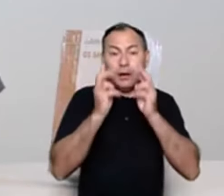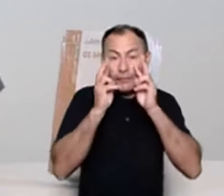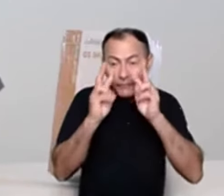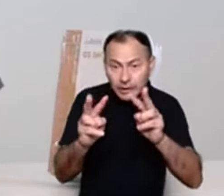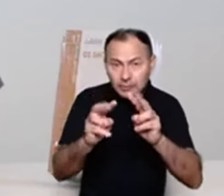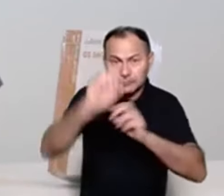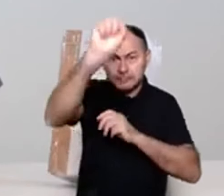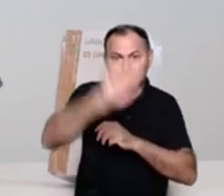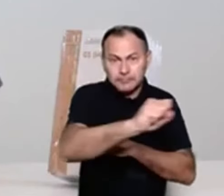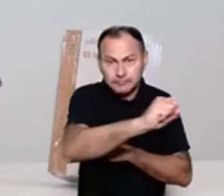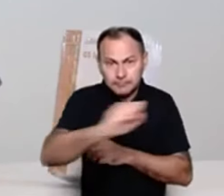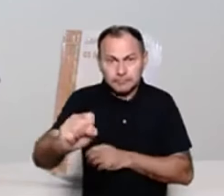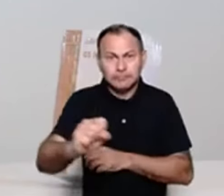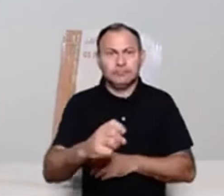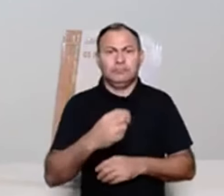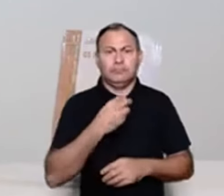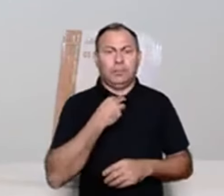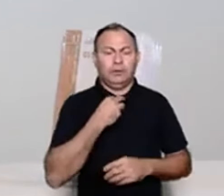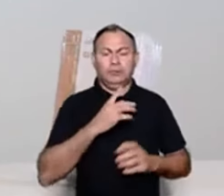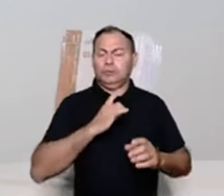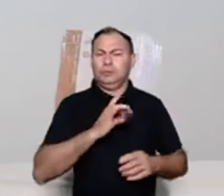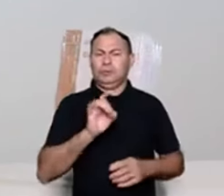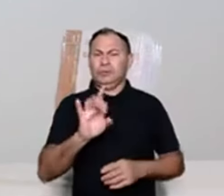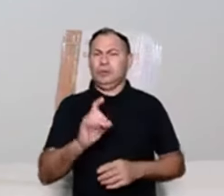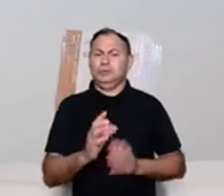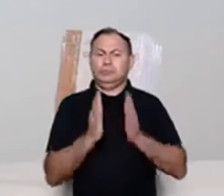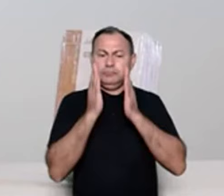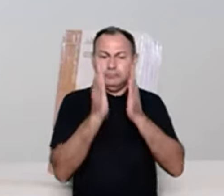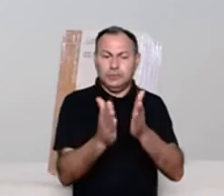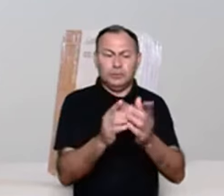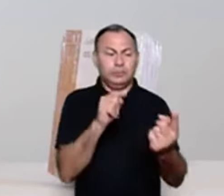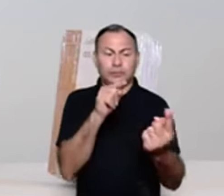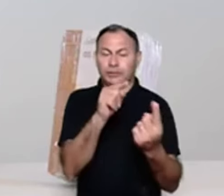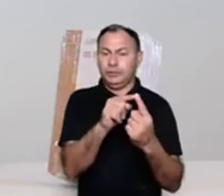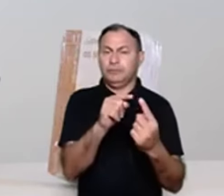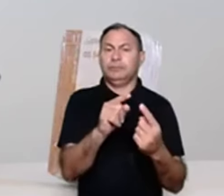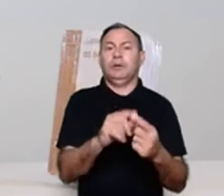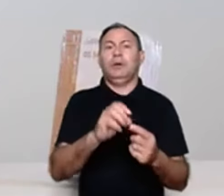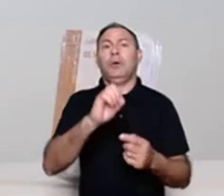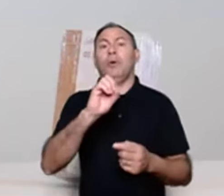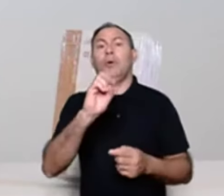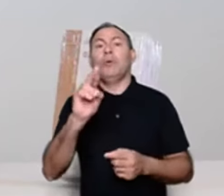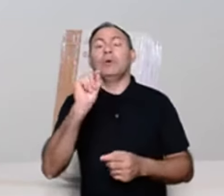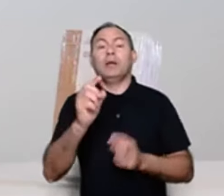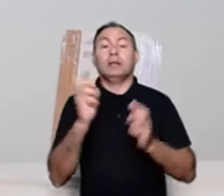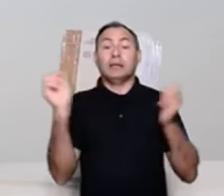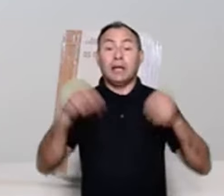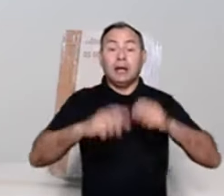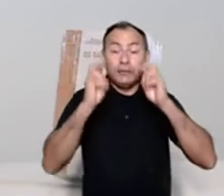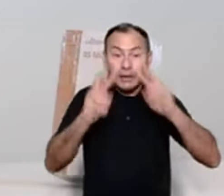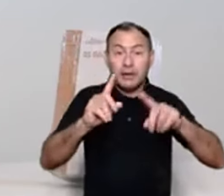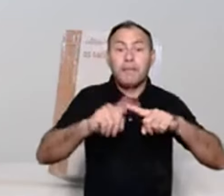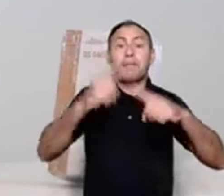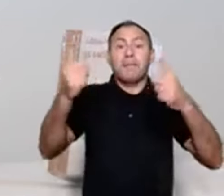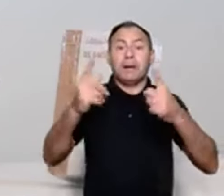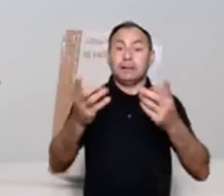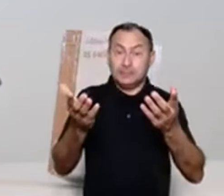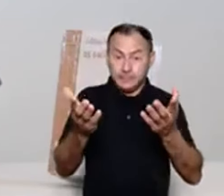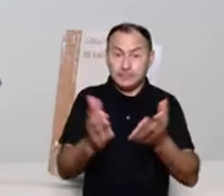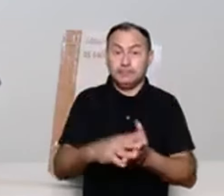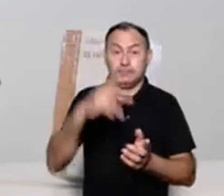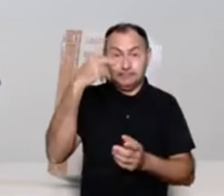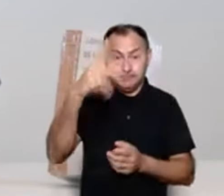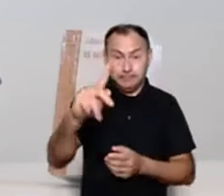Olhando os sacramentos, não podemos nos deter apenas na sua eficácia objetiva ou no que é visível, mas